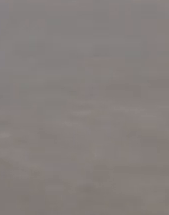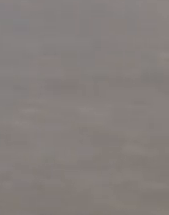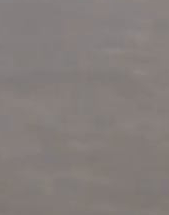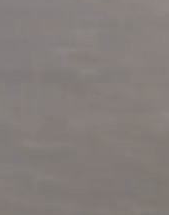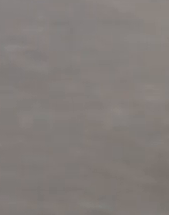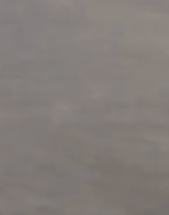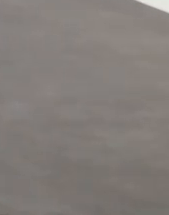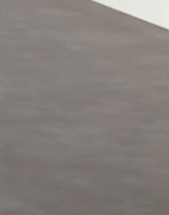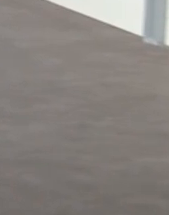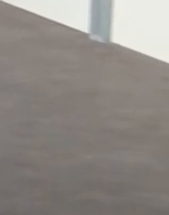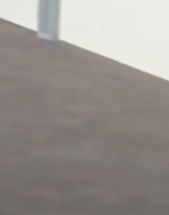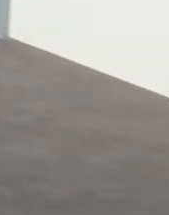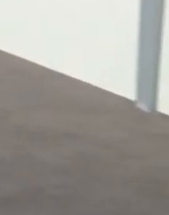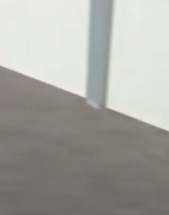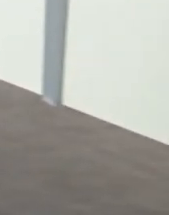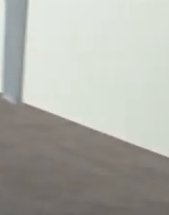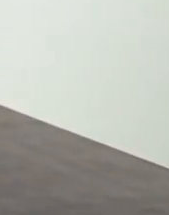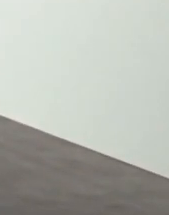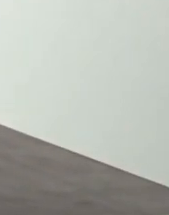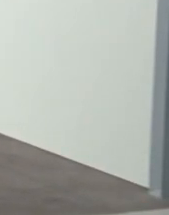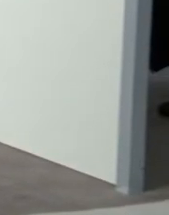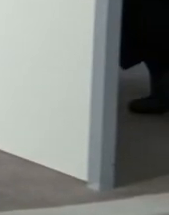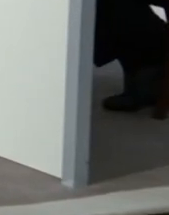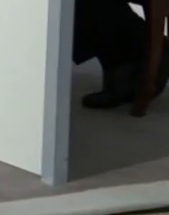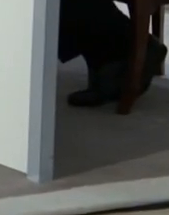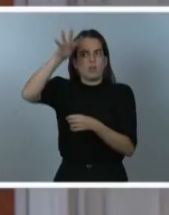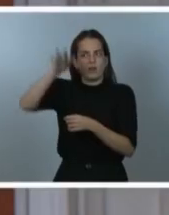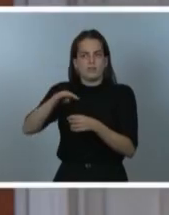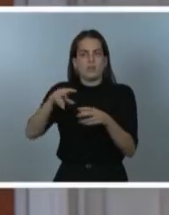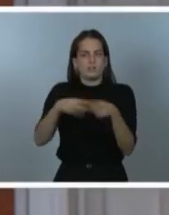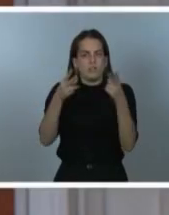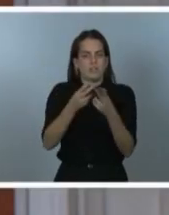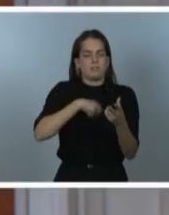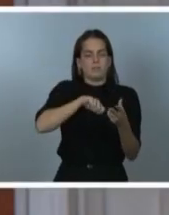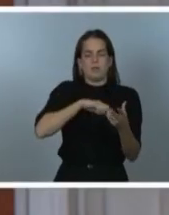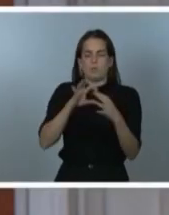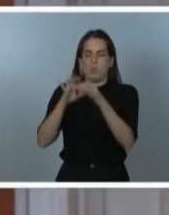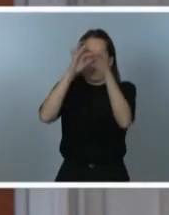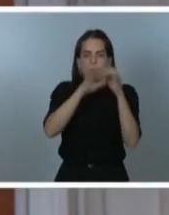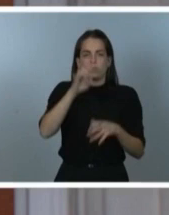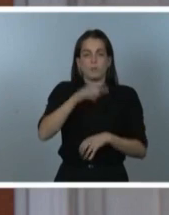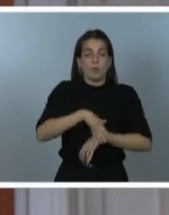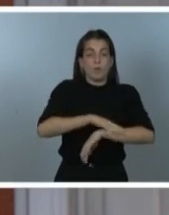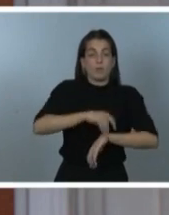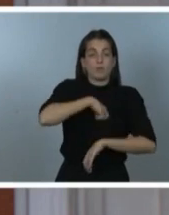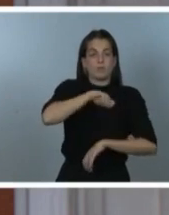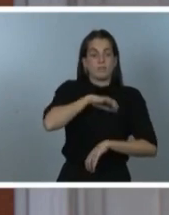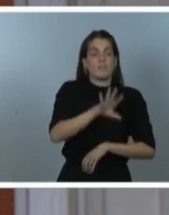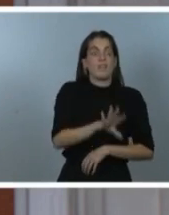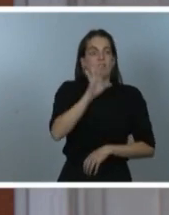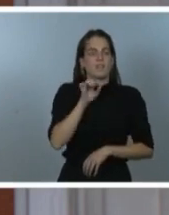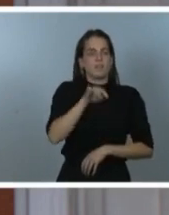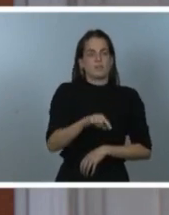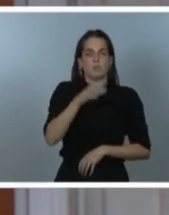abrir uma nova etapa de diálogo e acabar com o enfrentamento o governo espanhol tua vida deixa ele tomou esta decisão